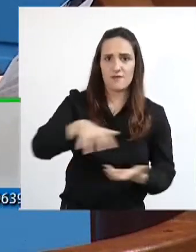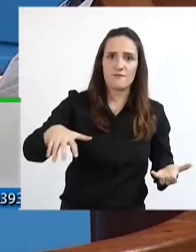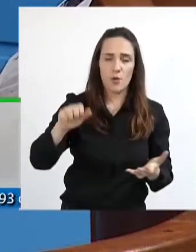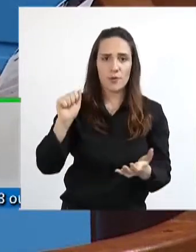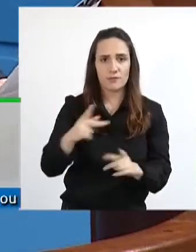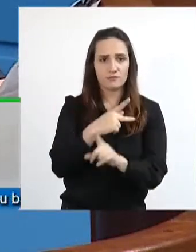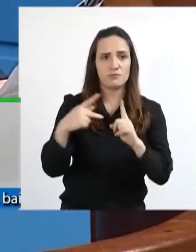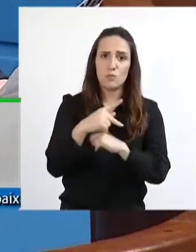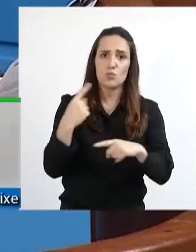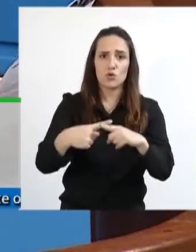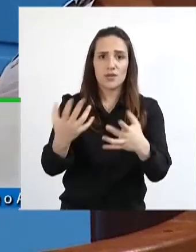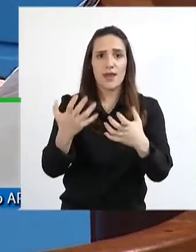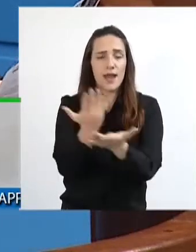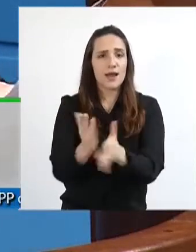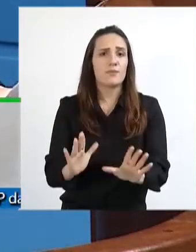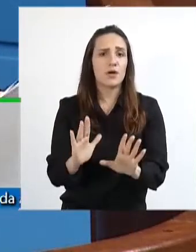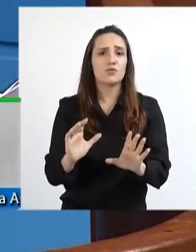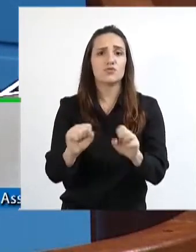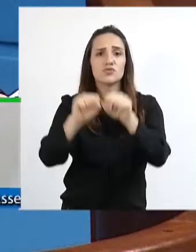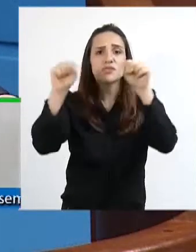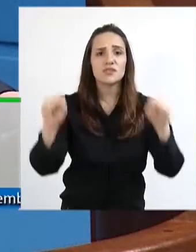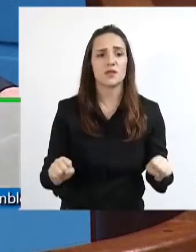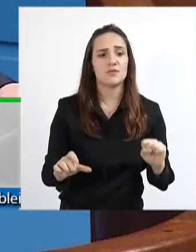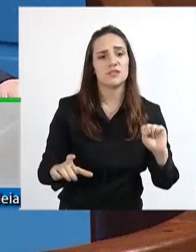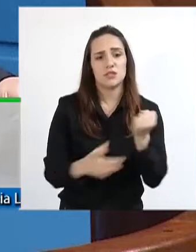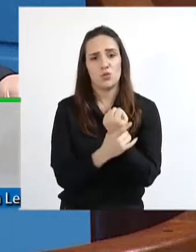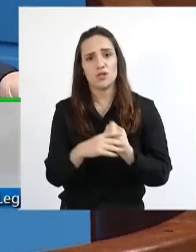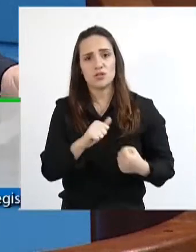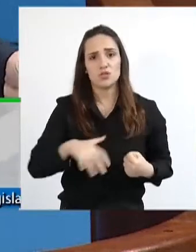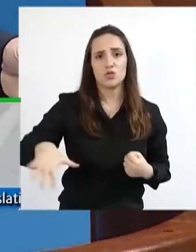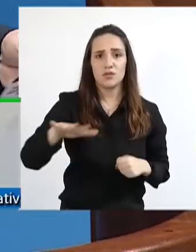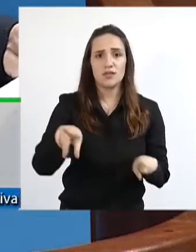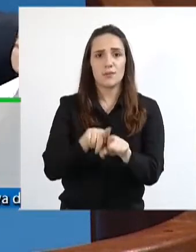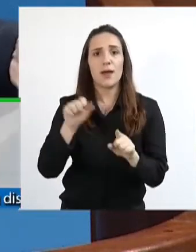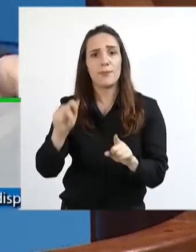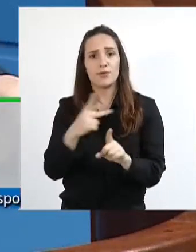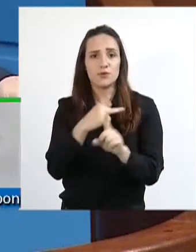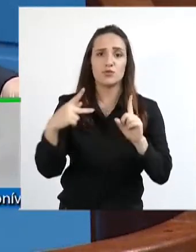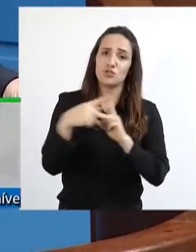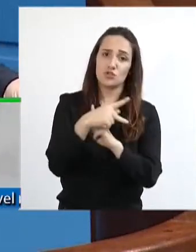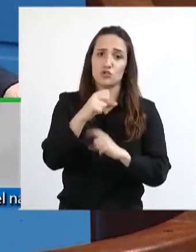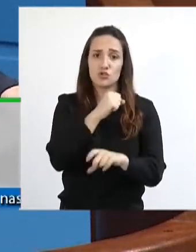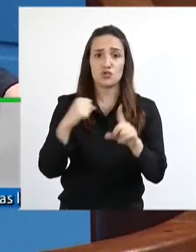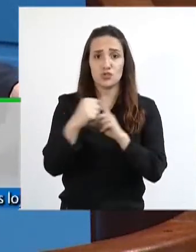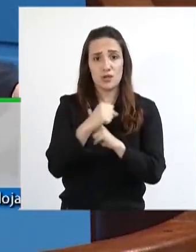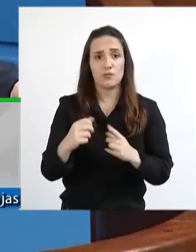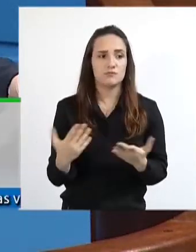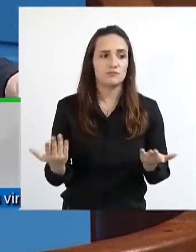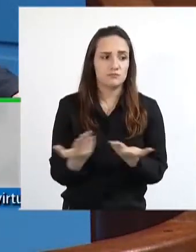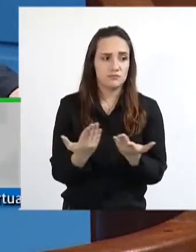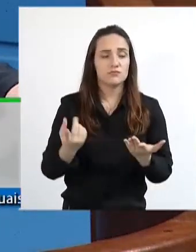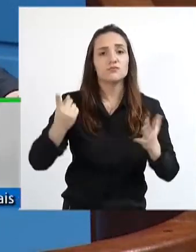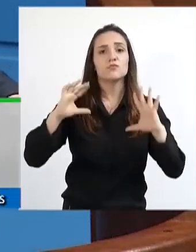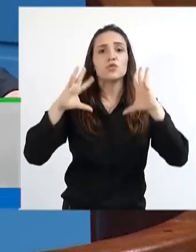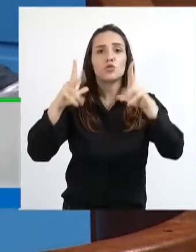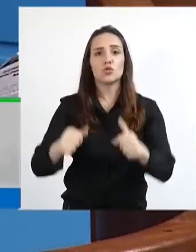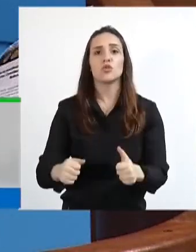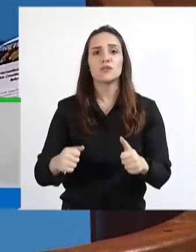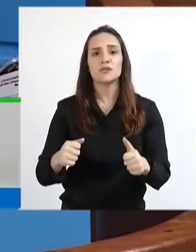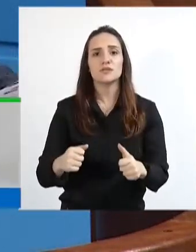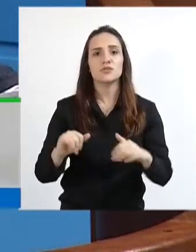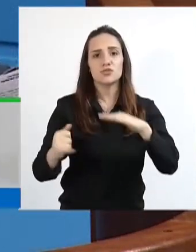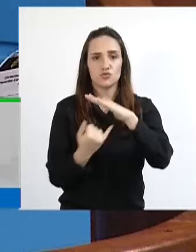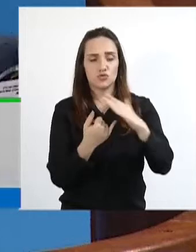do sistema de seguridade social e da Previdência Social Pública. Assinam